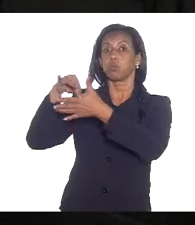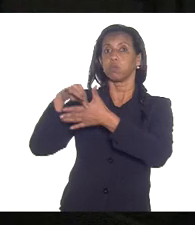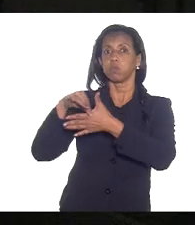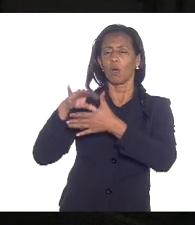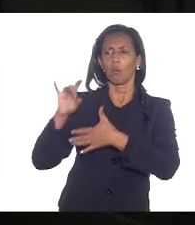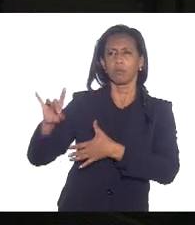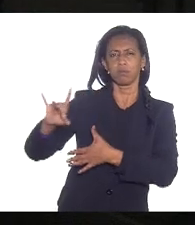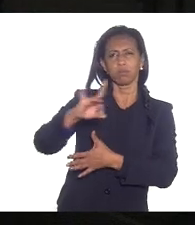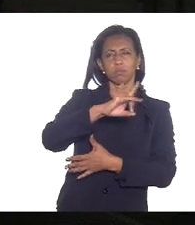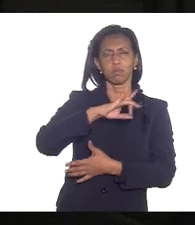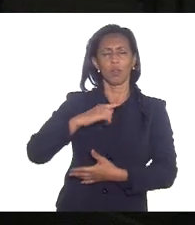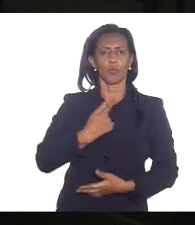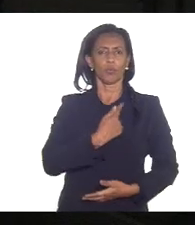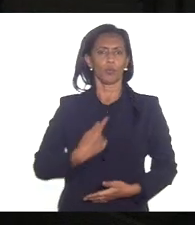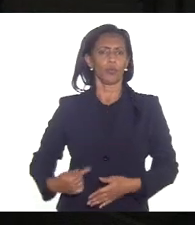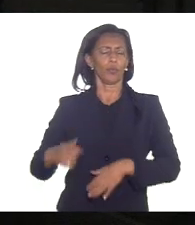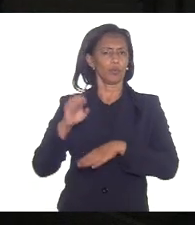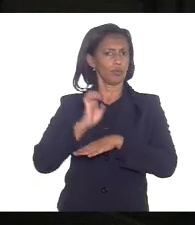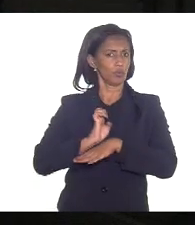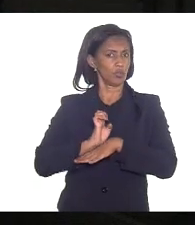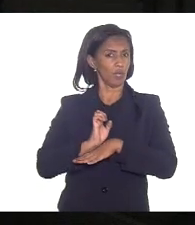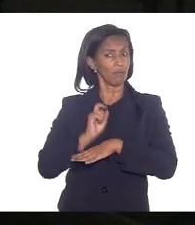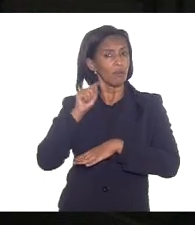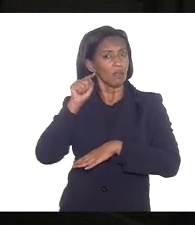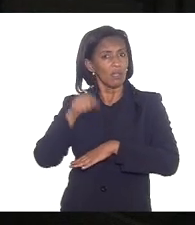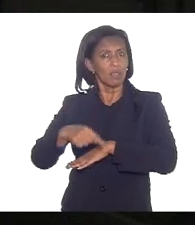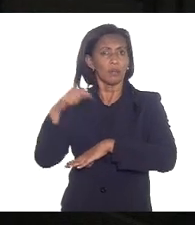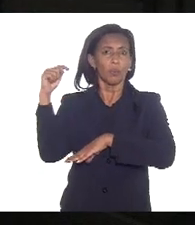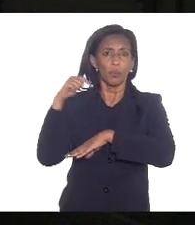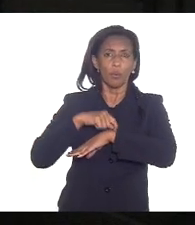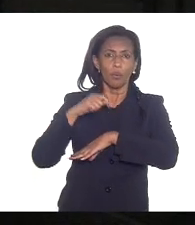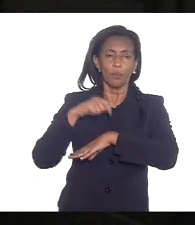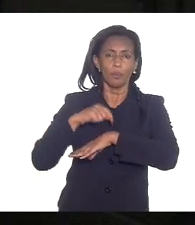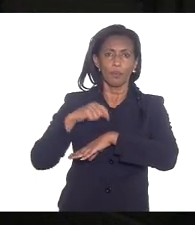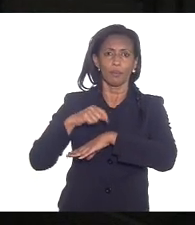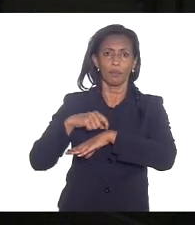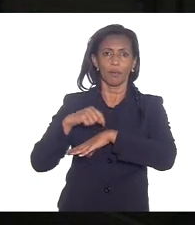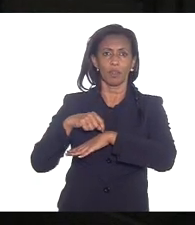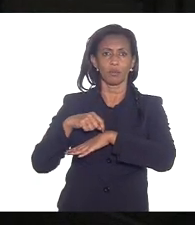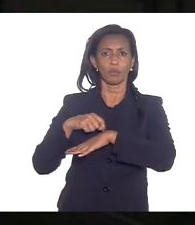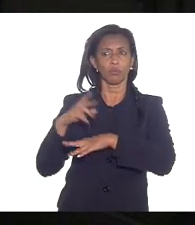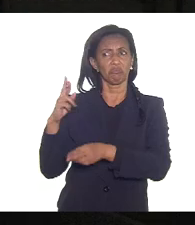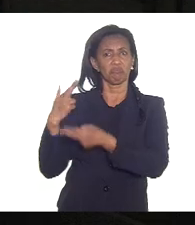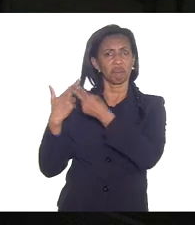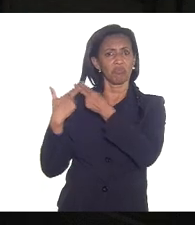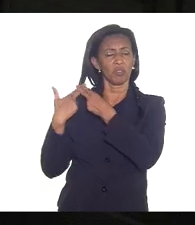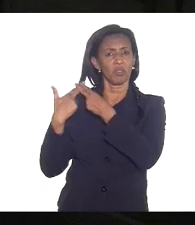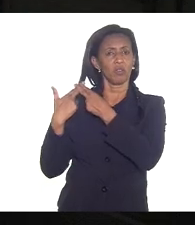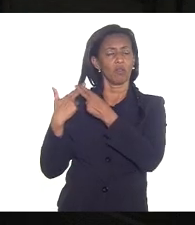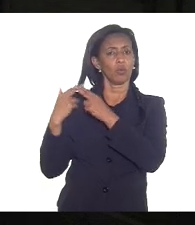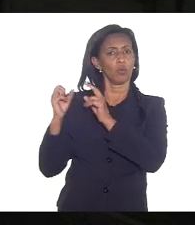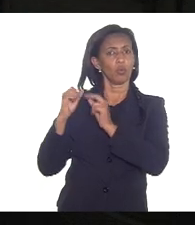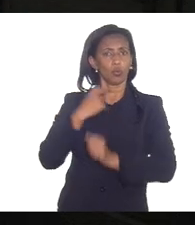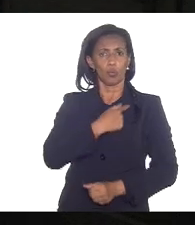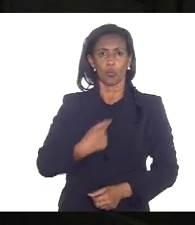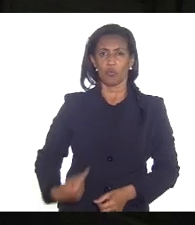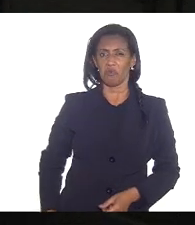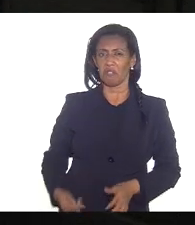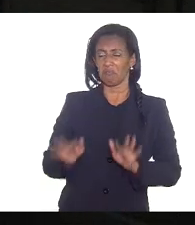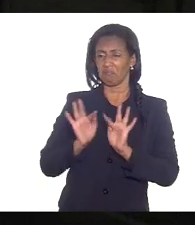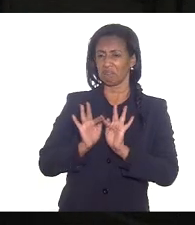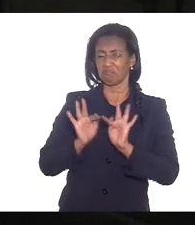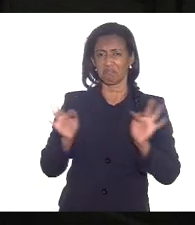do Governo do Estado e naquele momento os representantes do governo foram